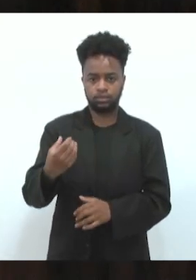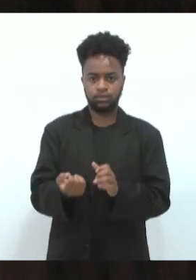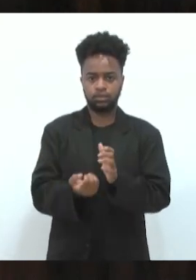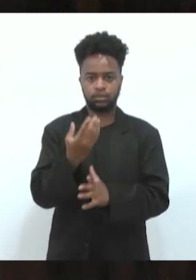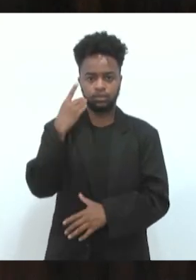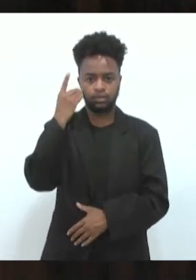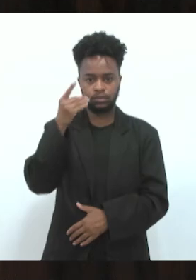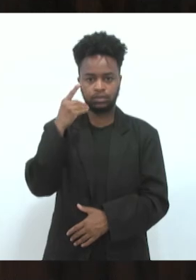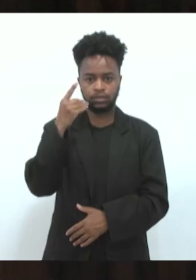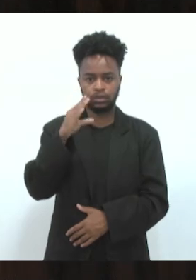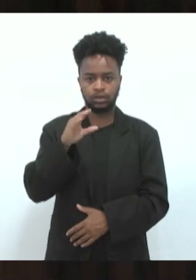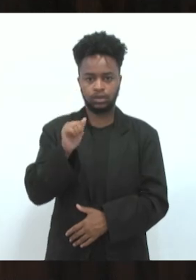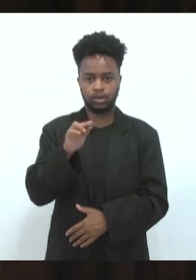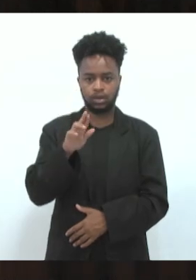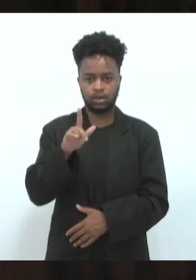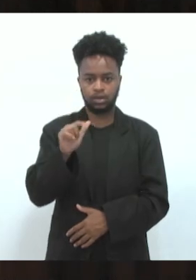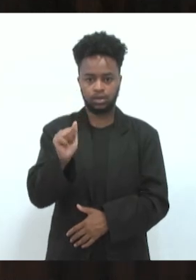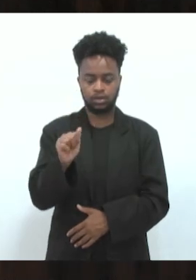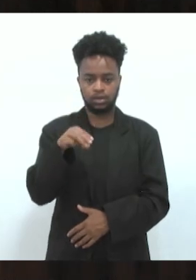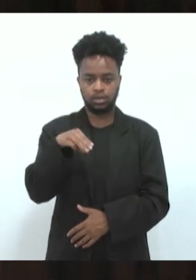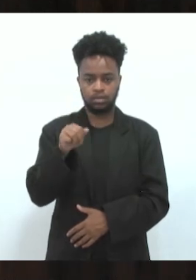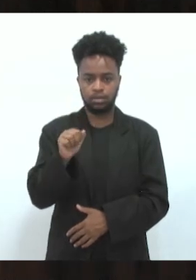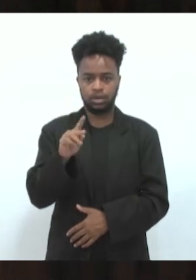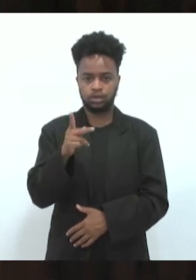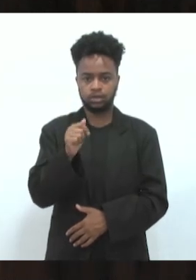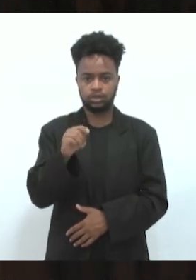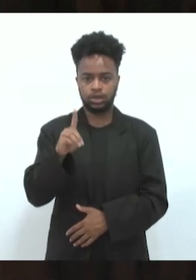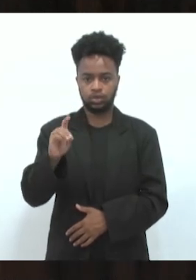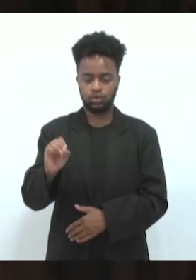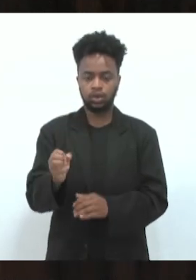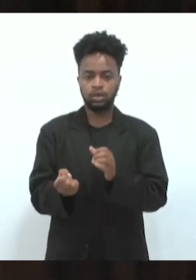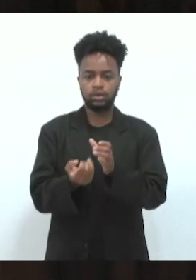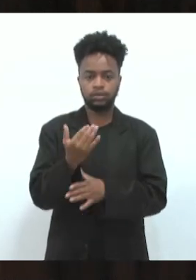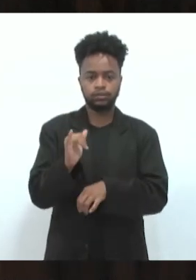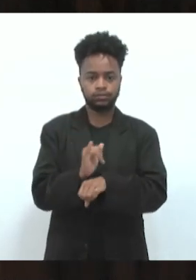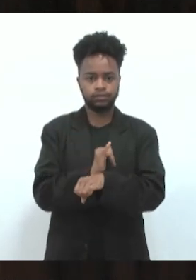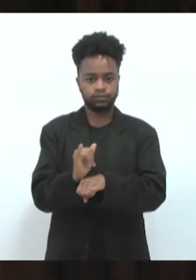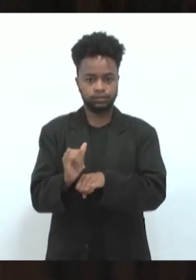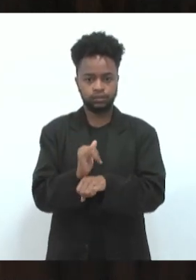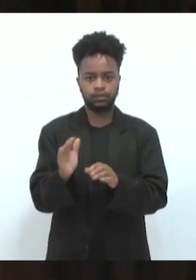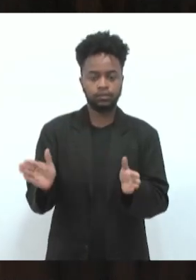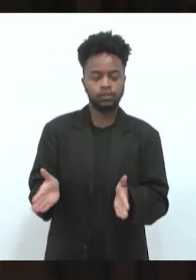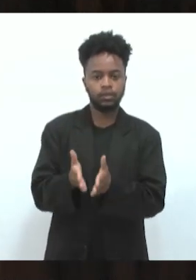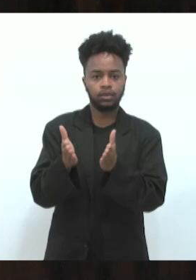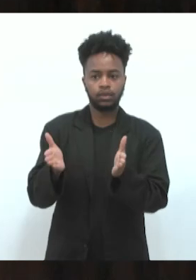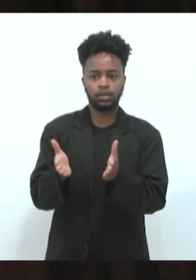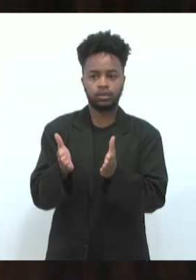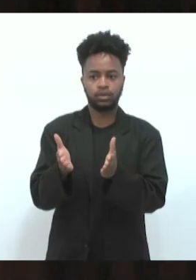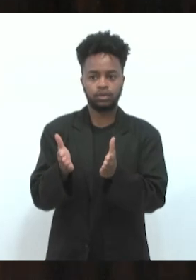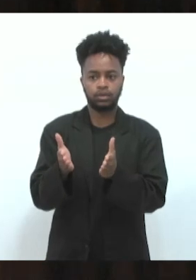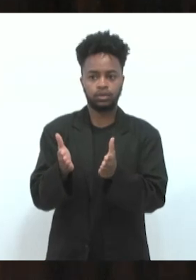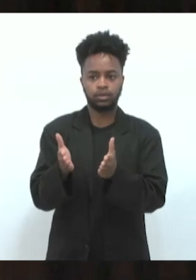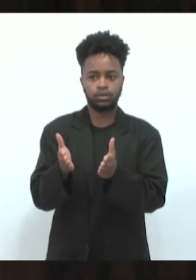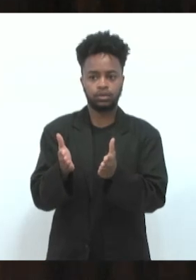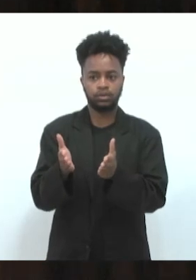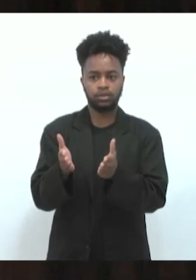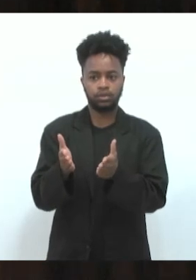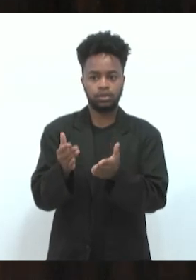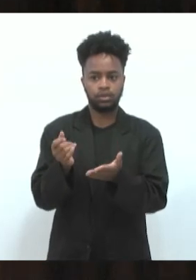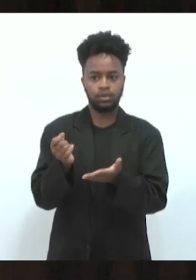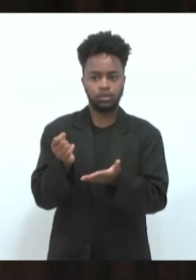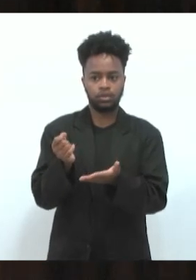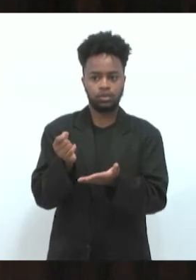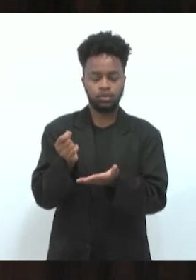da deputada Carla Machado, que estabelece medidas para incentivar a aquisição de leite e derivados oriundos